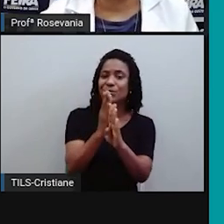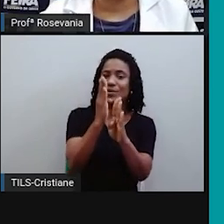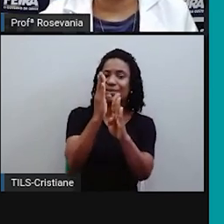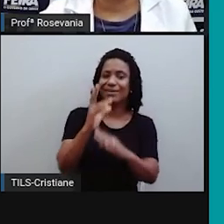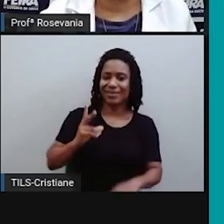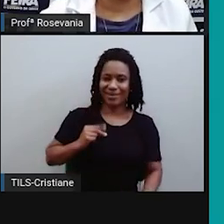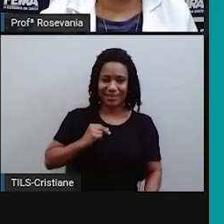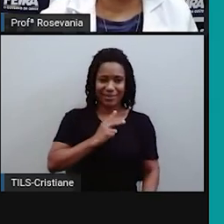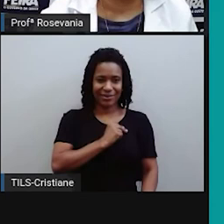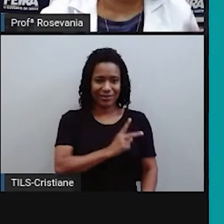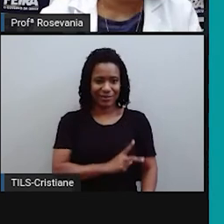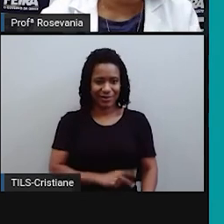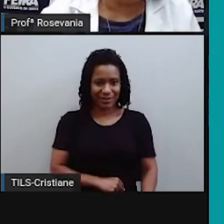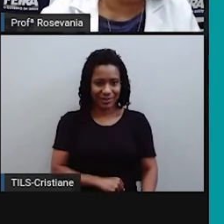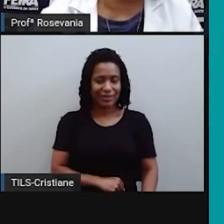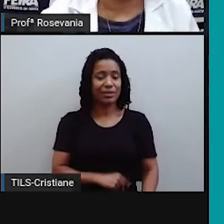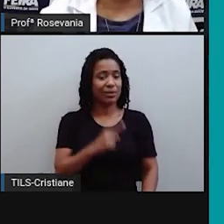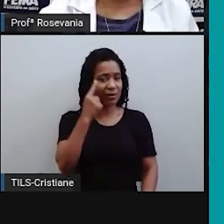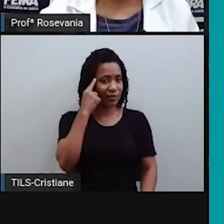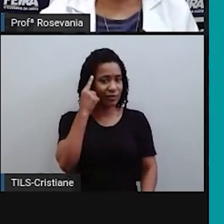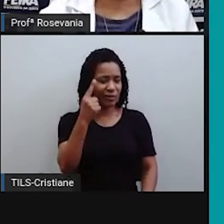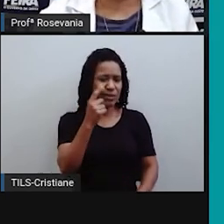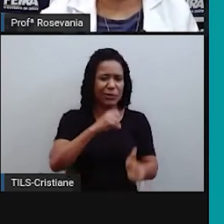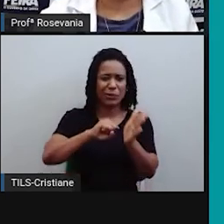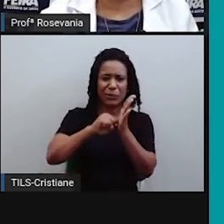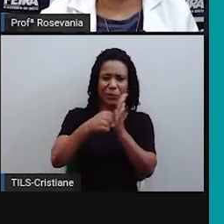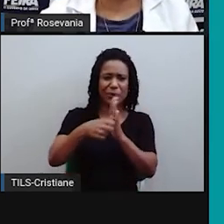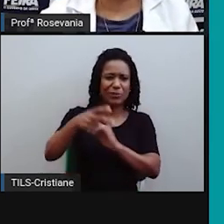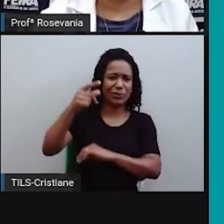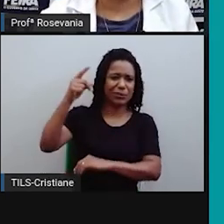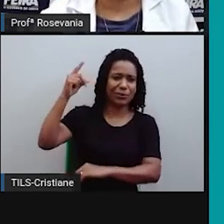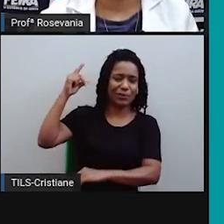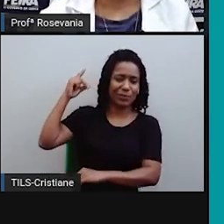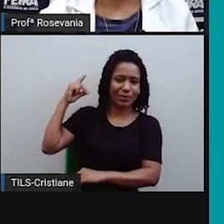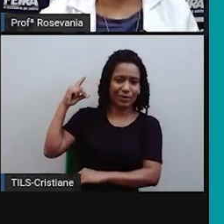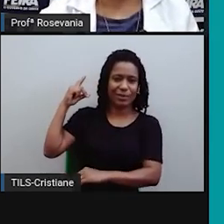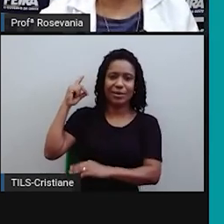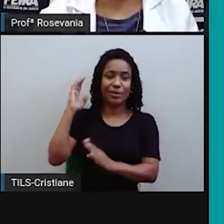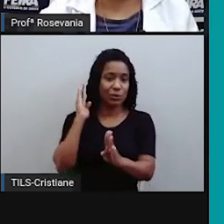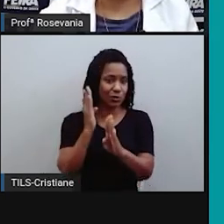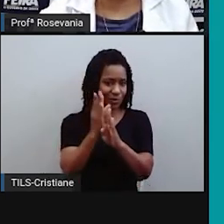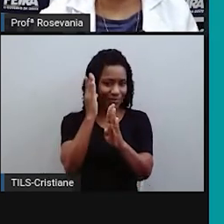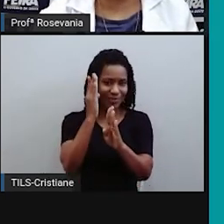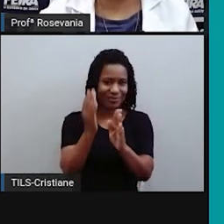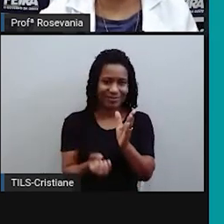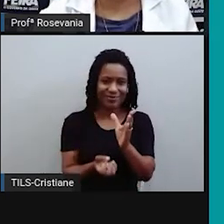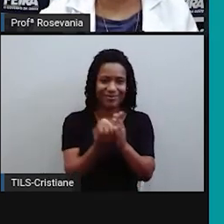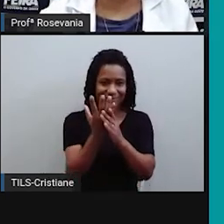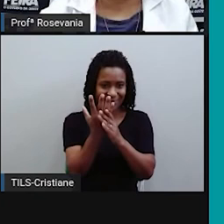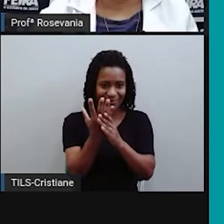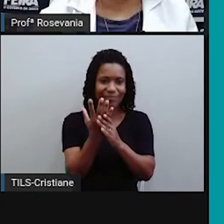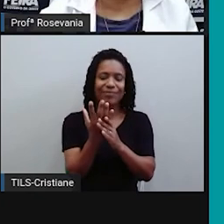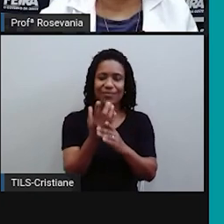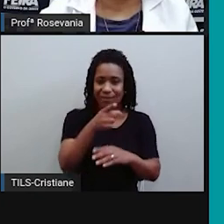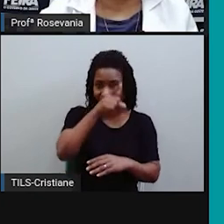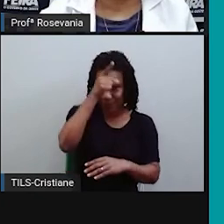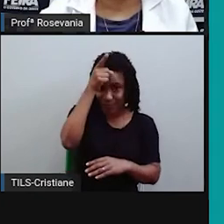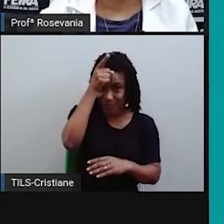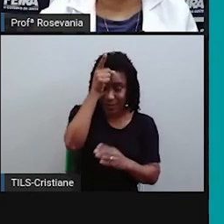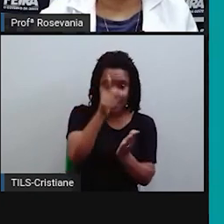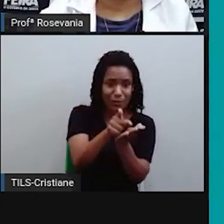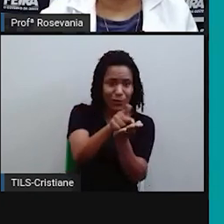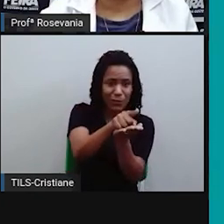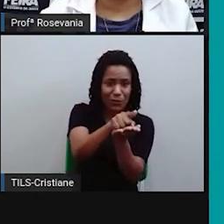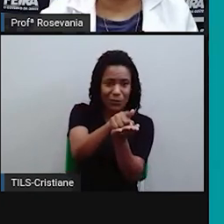navegações também, né, porque a gente estava começando, né, a conhecer novos continentes. Ela tem uma pontinha imatada que aponta para o